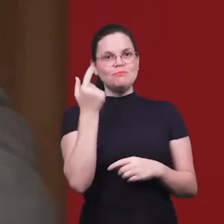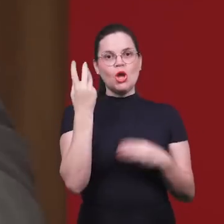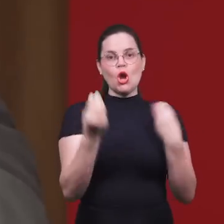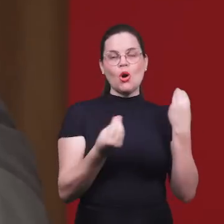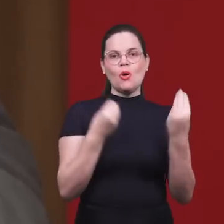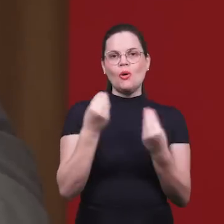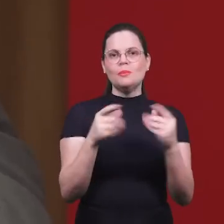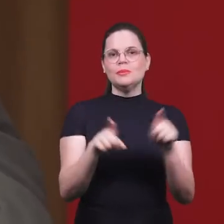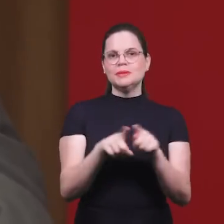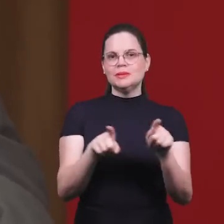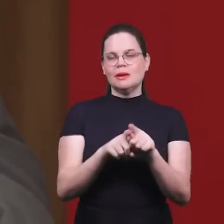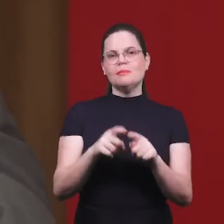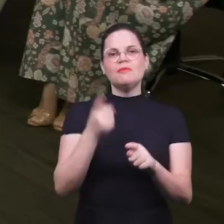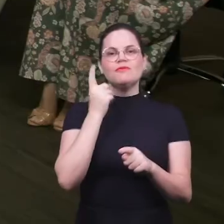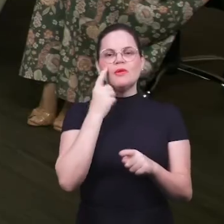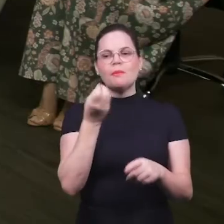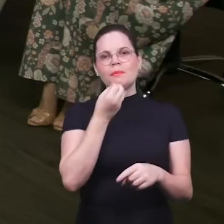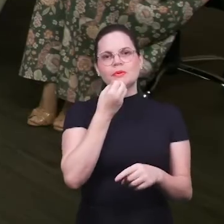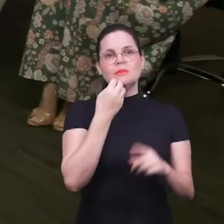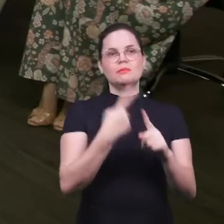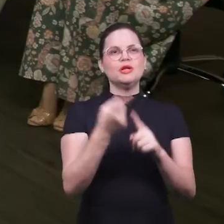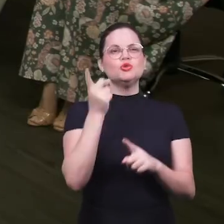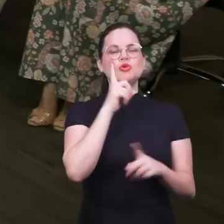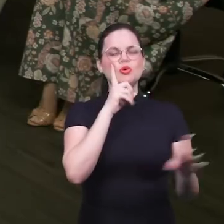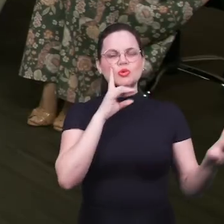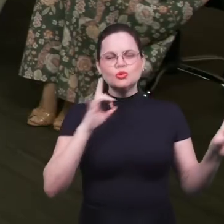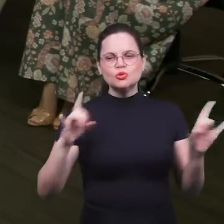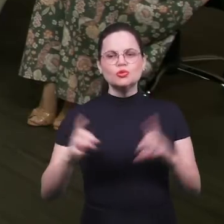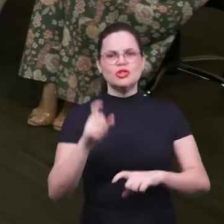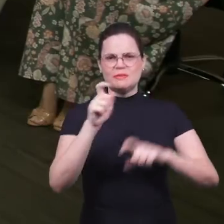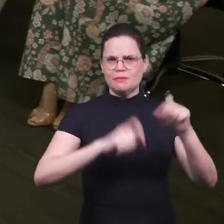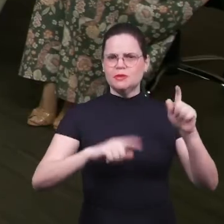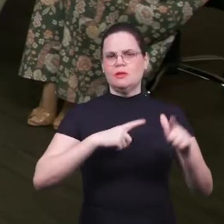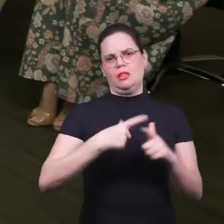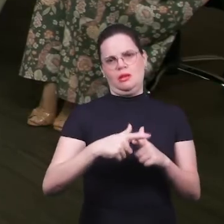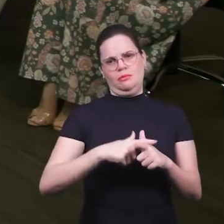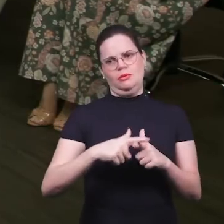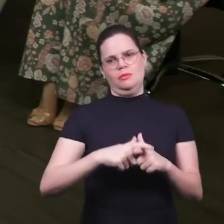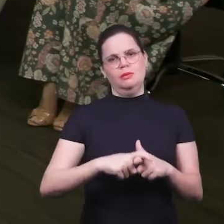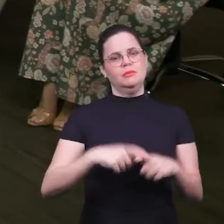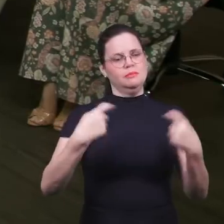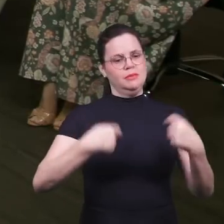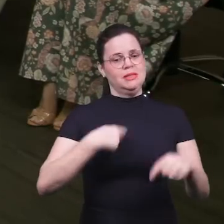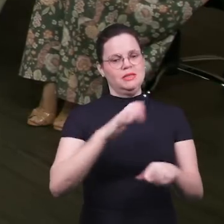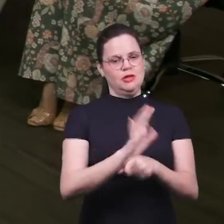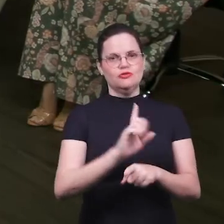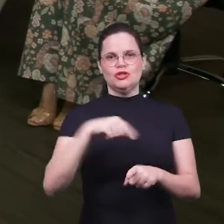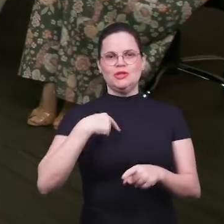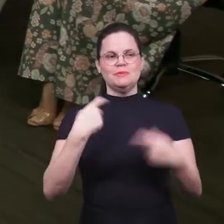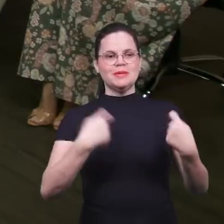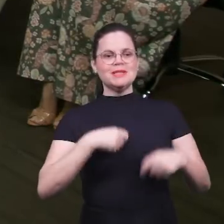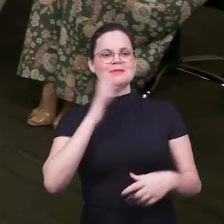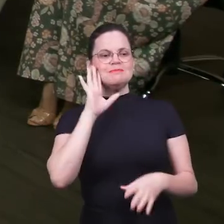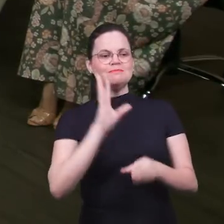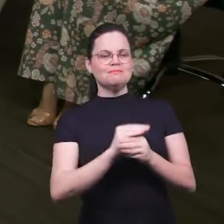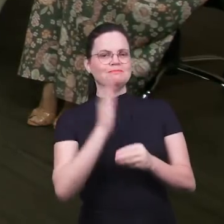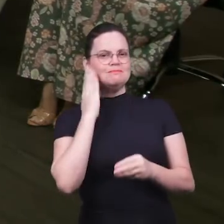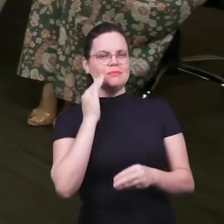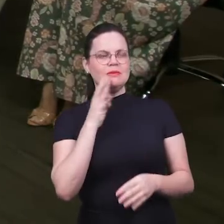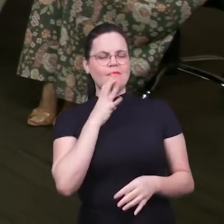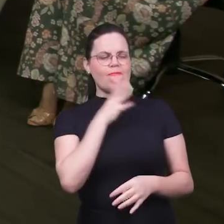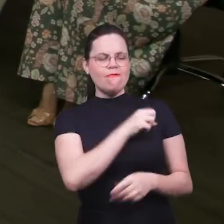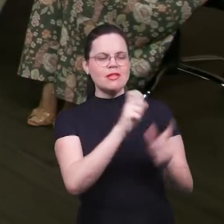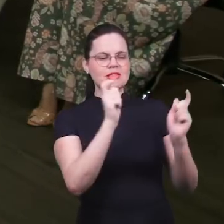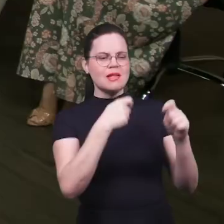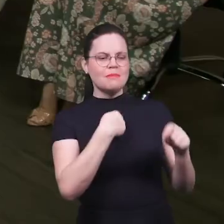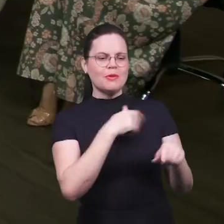as pessoas têm problema todos os dias. Todos os dias elas precisam de alguém que as ajude. Muito bem. Tá respondido?